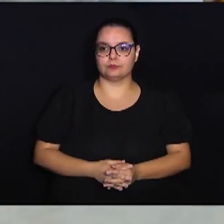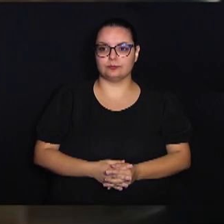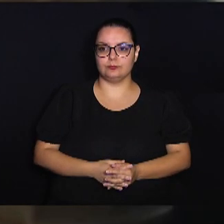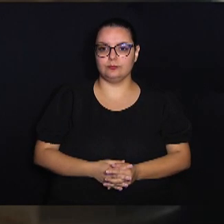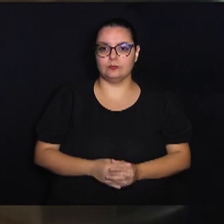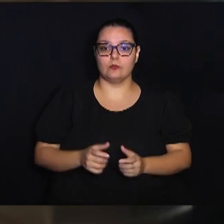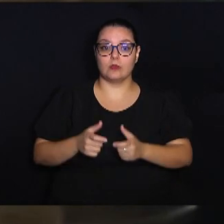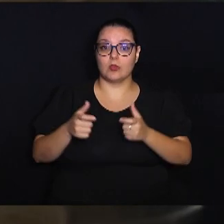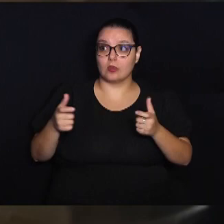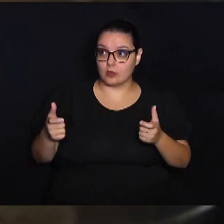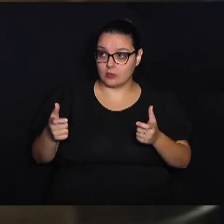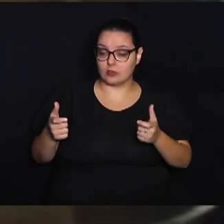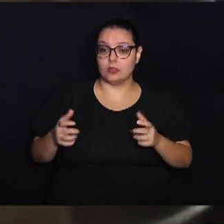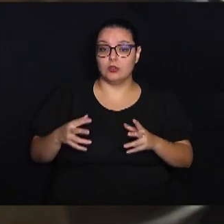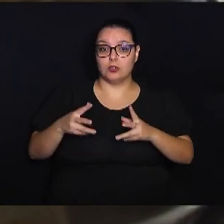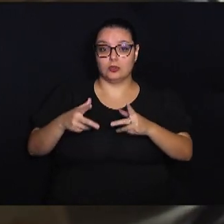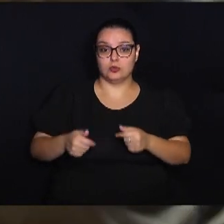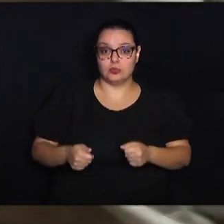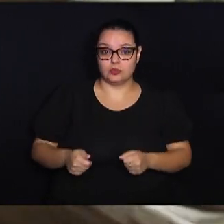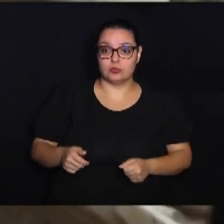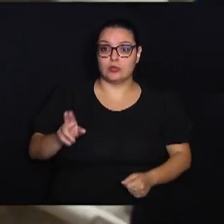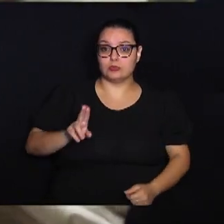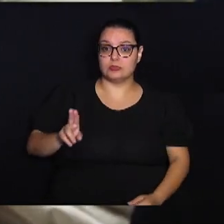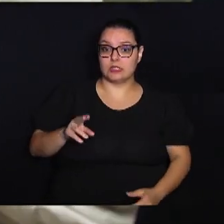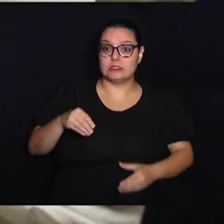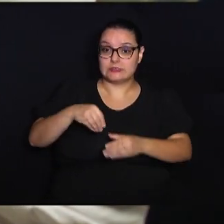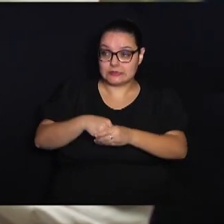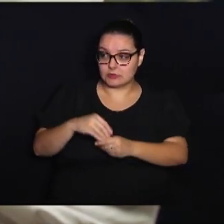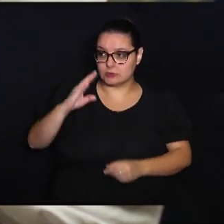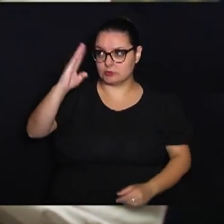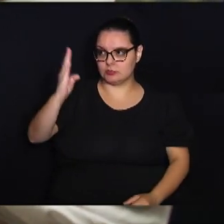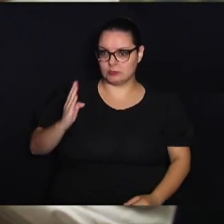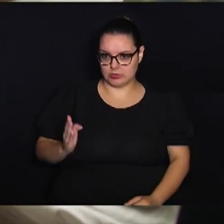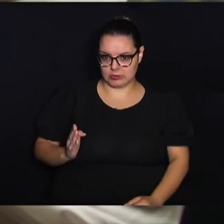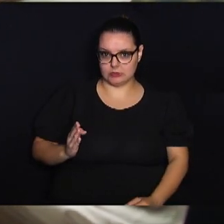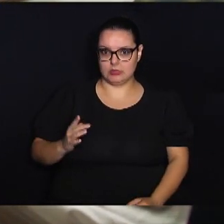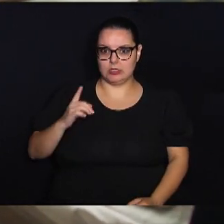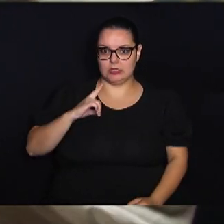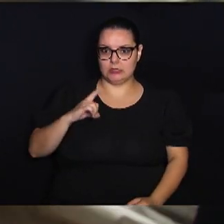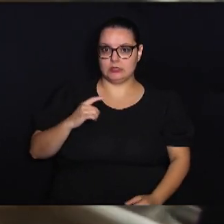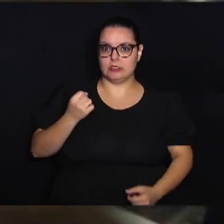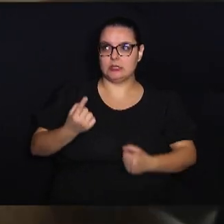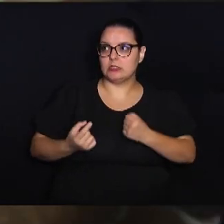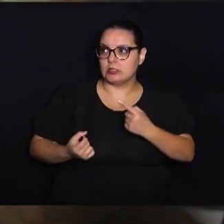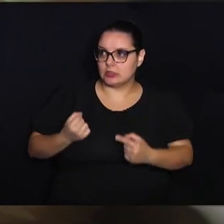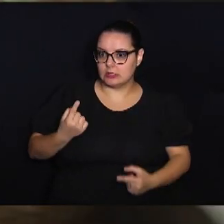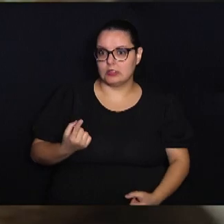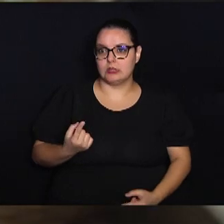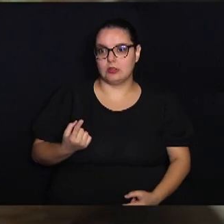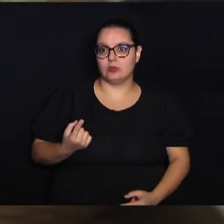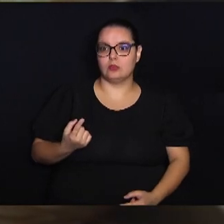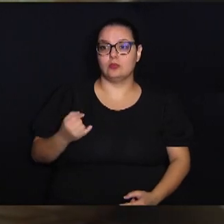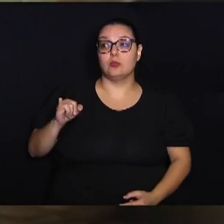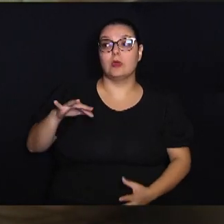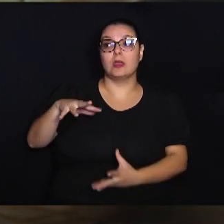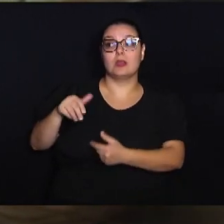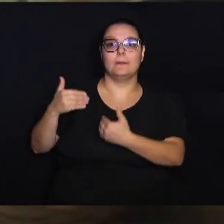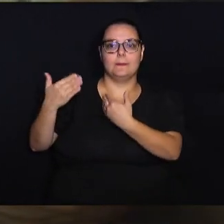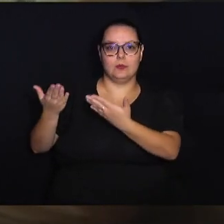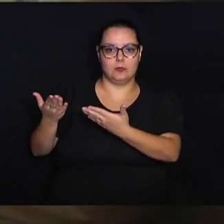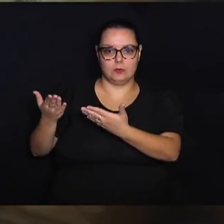Taturana Cinema e Impacto Ambiental. Porque é a história da fome oculta, é daquela história de que as pessoas estão consumindo, mas